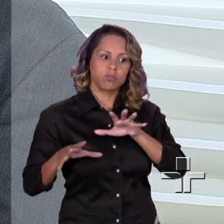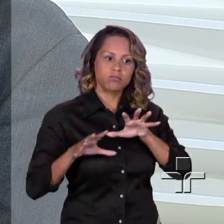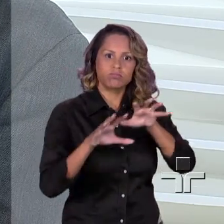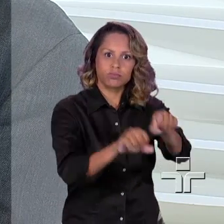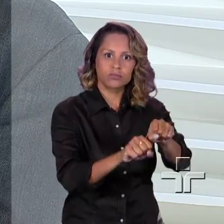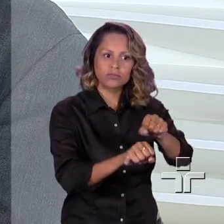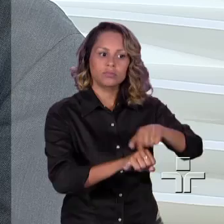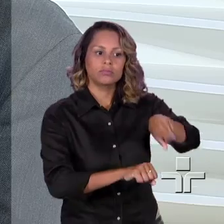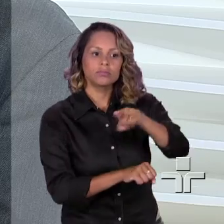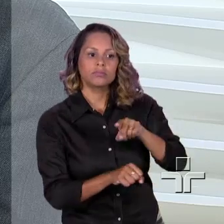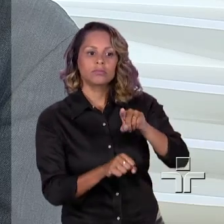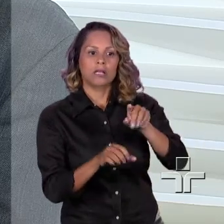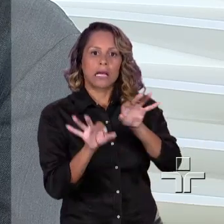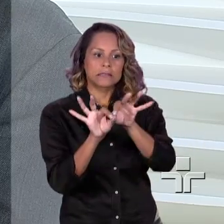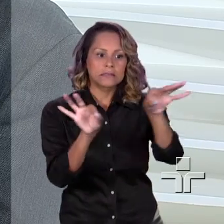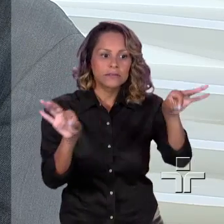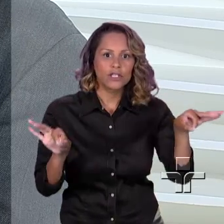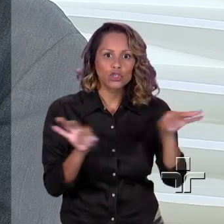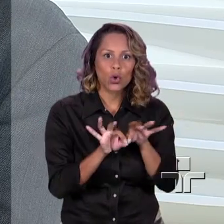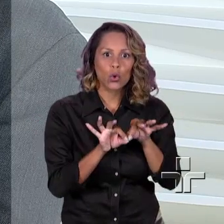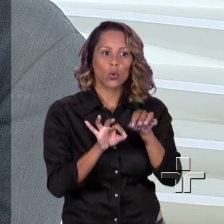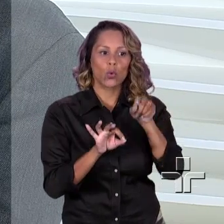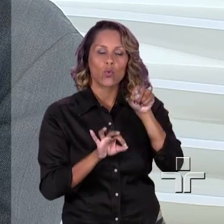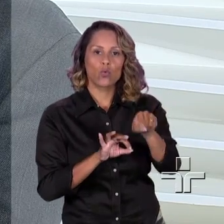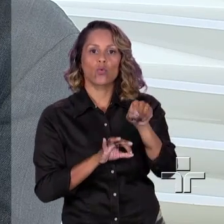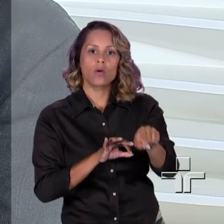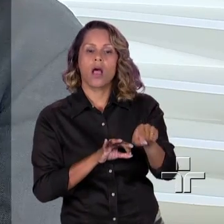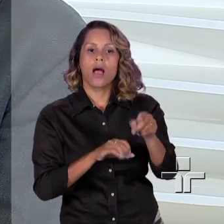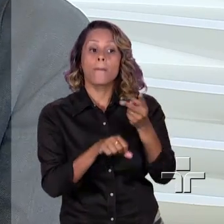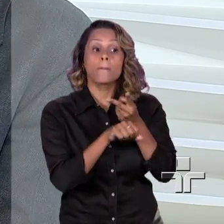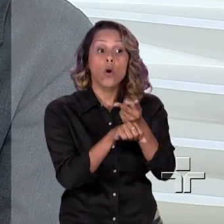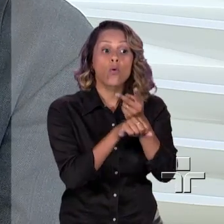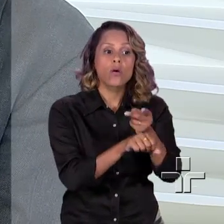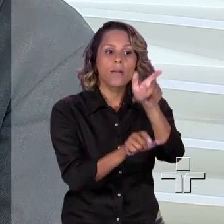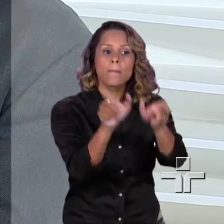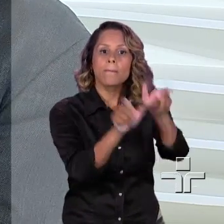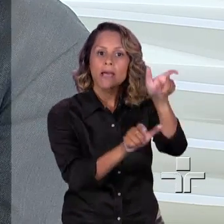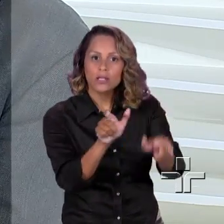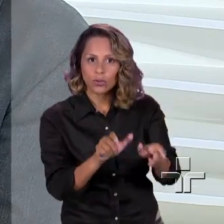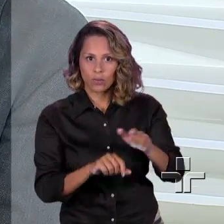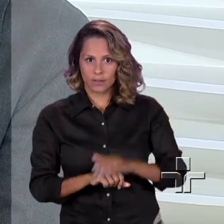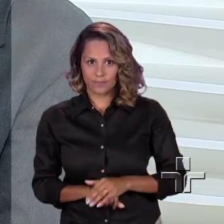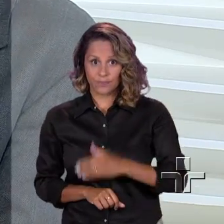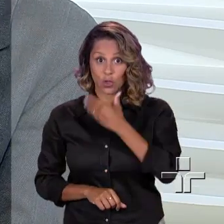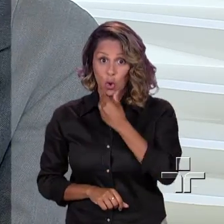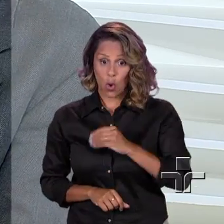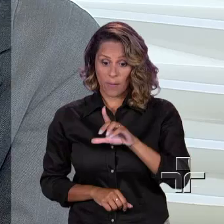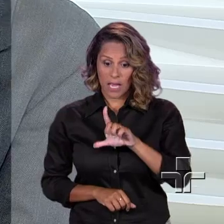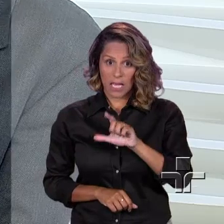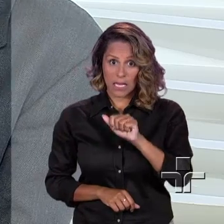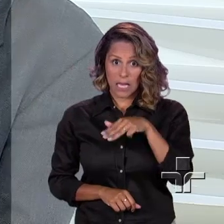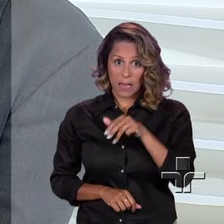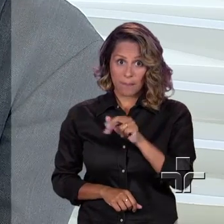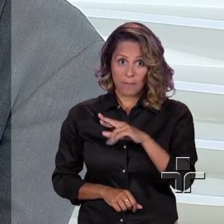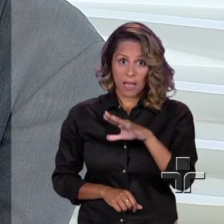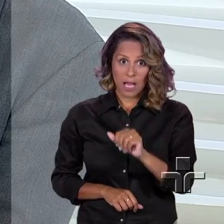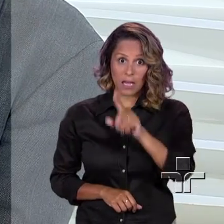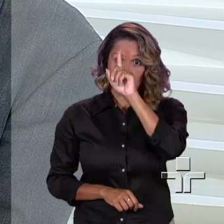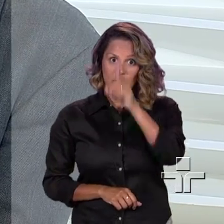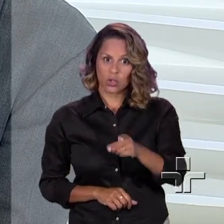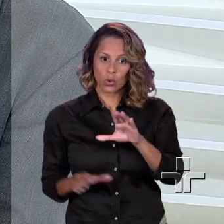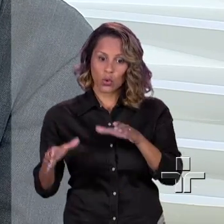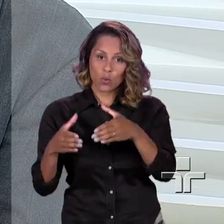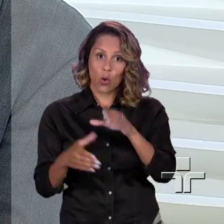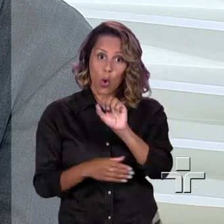procurando as pessoas. Lamarca imediatamente mandou 8 pessoas dos 18 saíram e eles